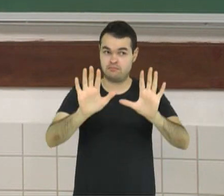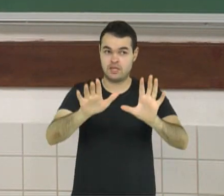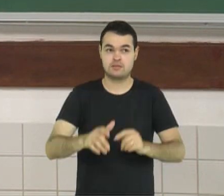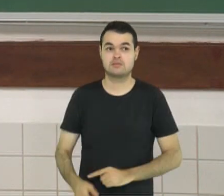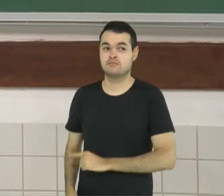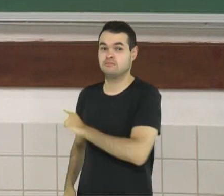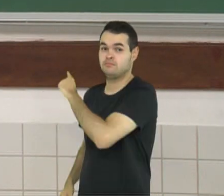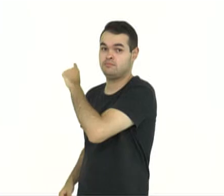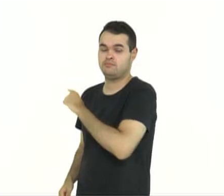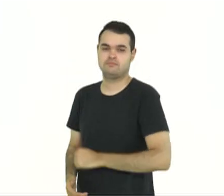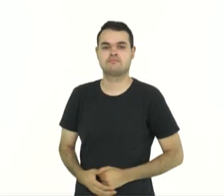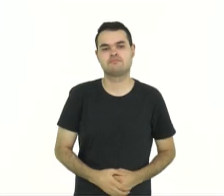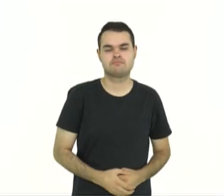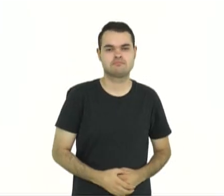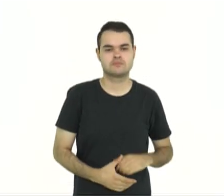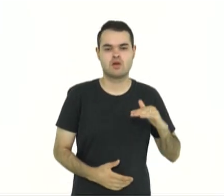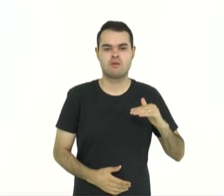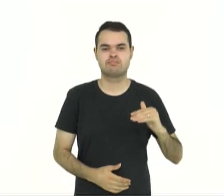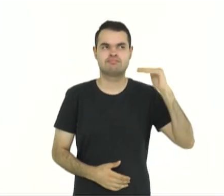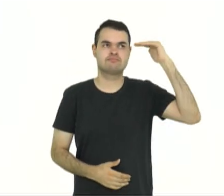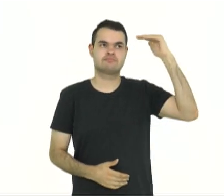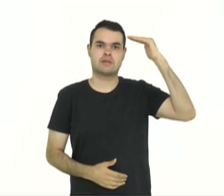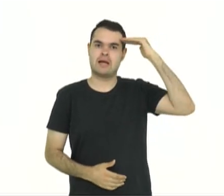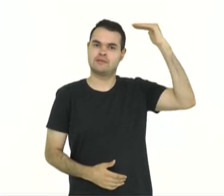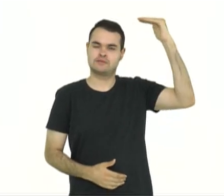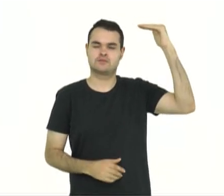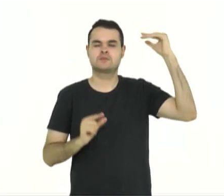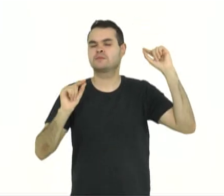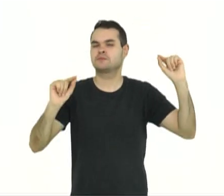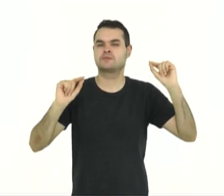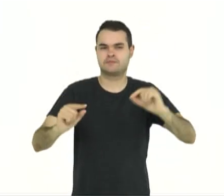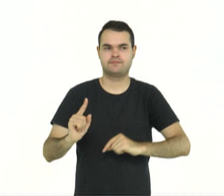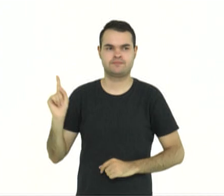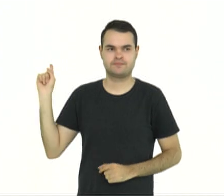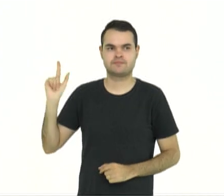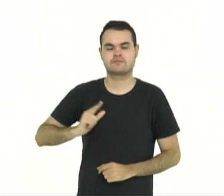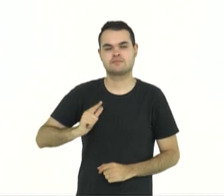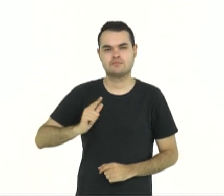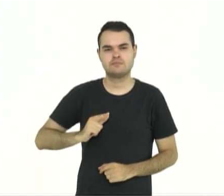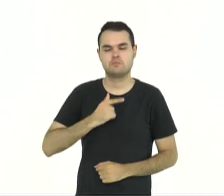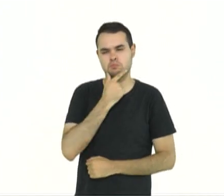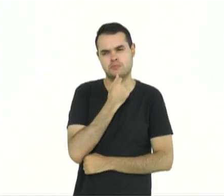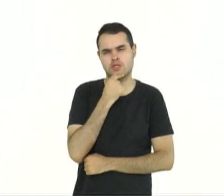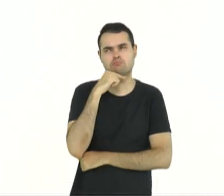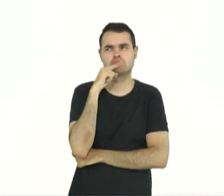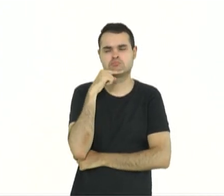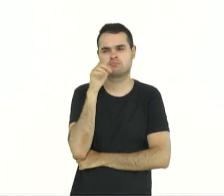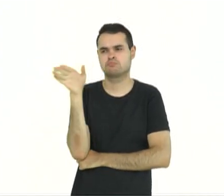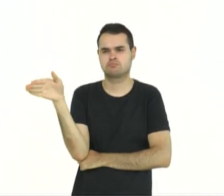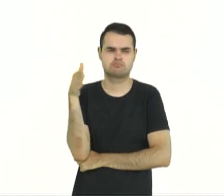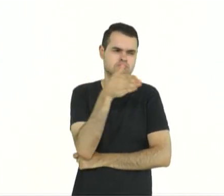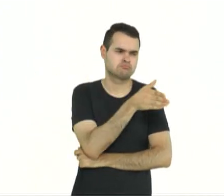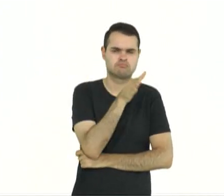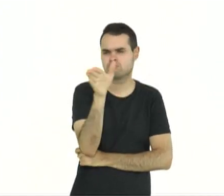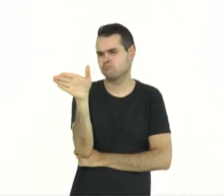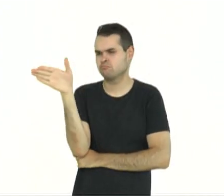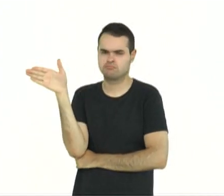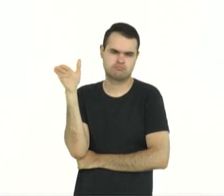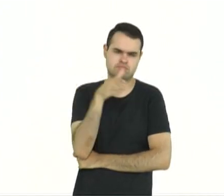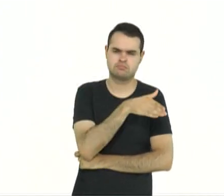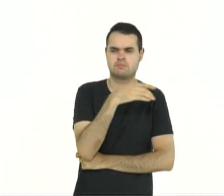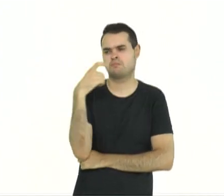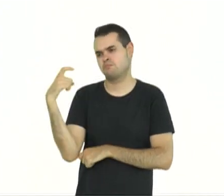olha lá então. Que serás quando seas grande? O menino ali está com várias dúvidas, né? Para que lado seguir, que carreira seguir,